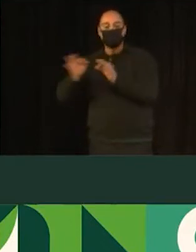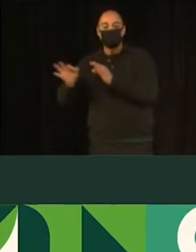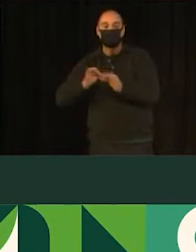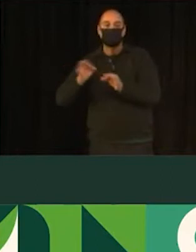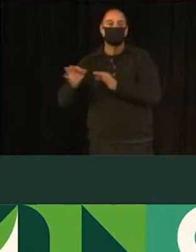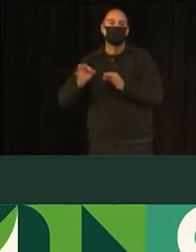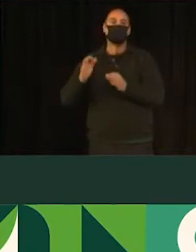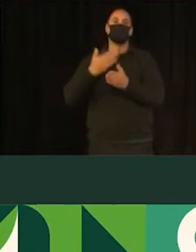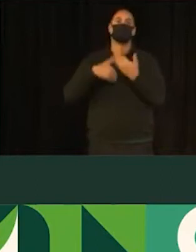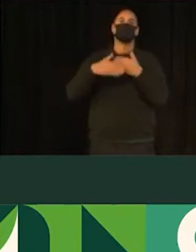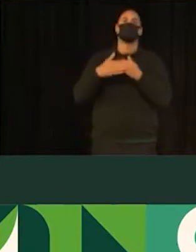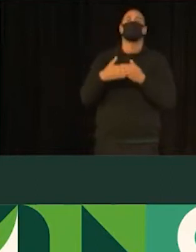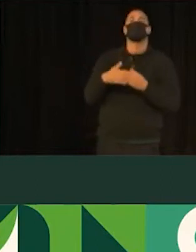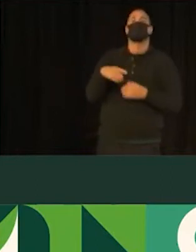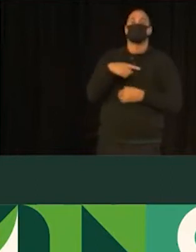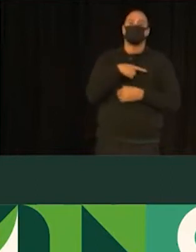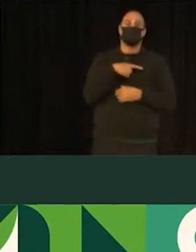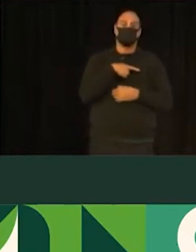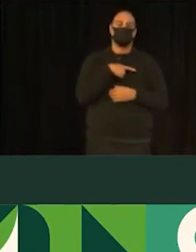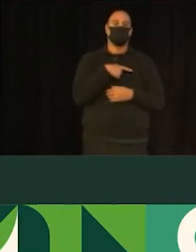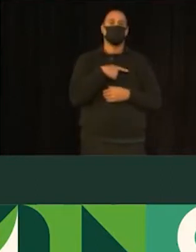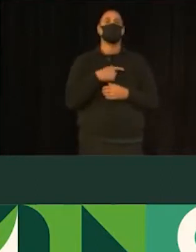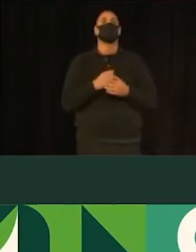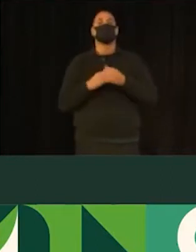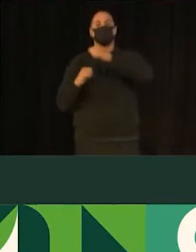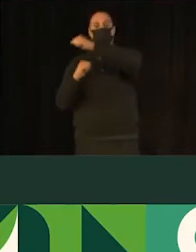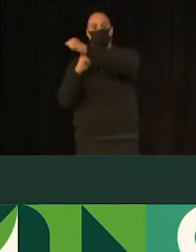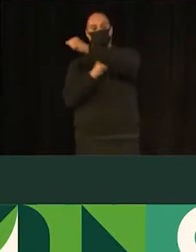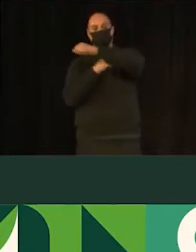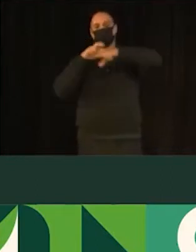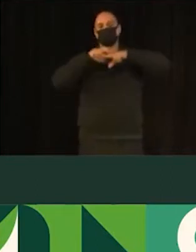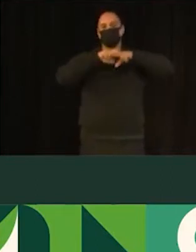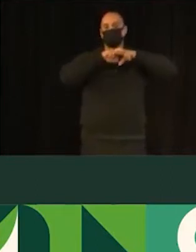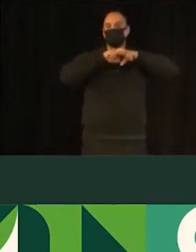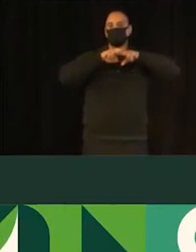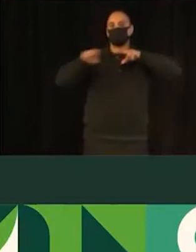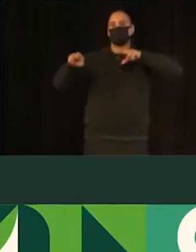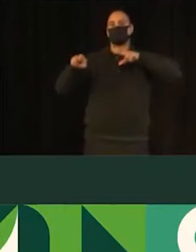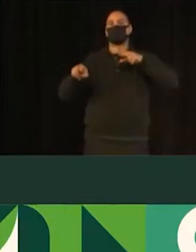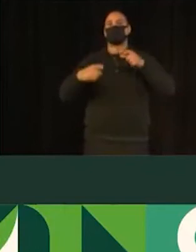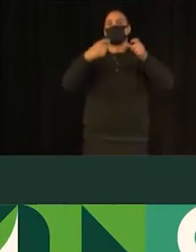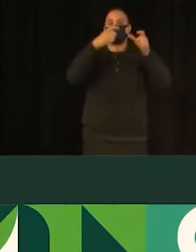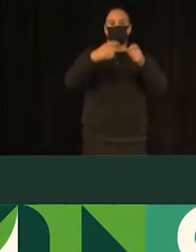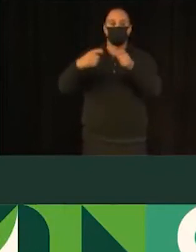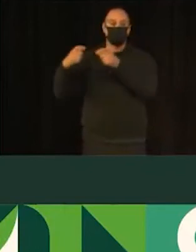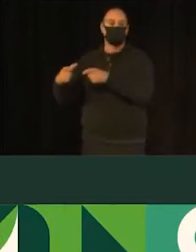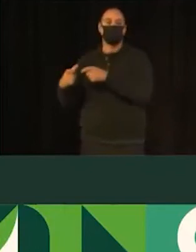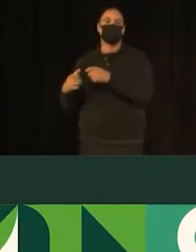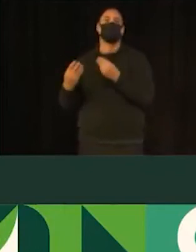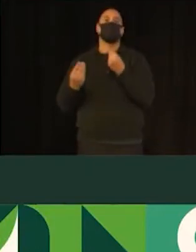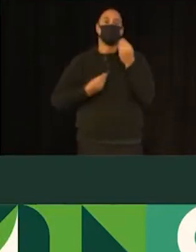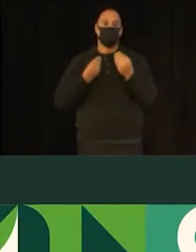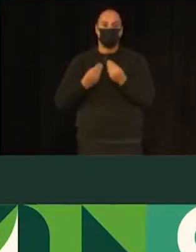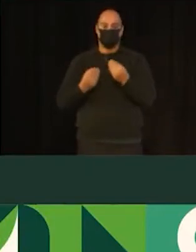da linha, da via elevada, das estações. Lá em 2016, a Prefeitura já tinha lançado,